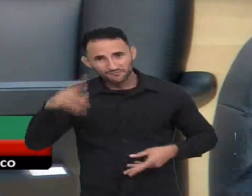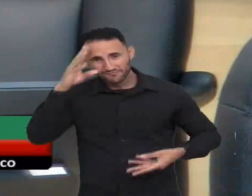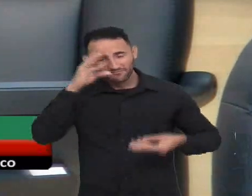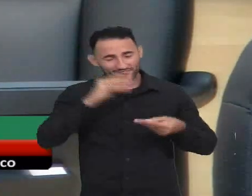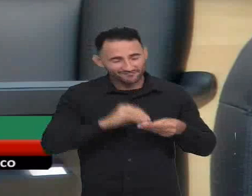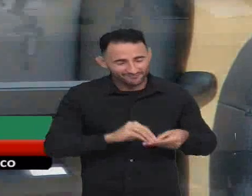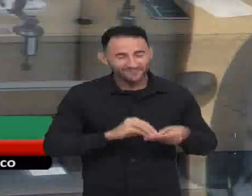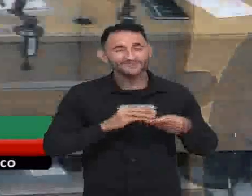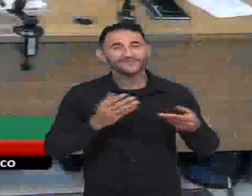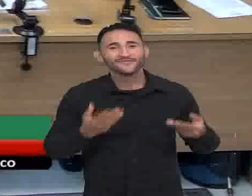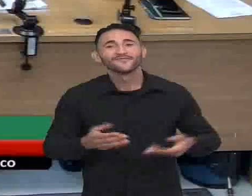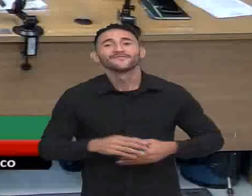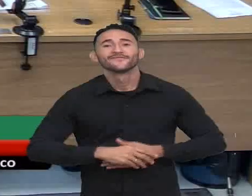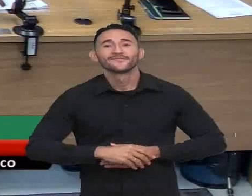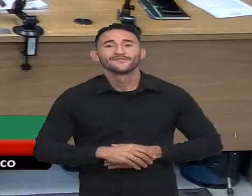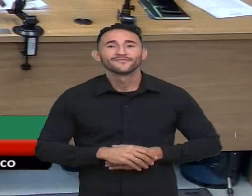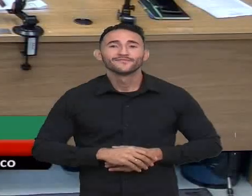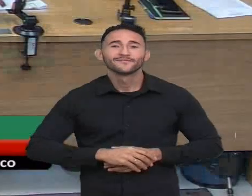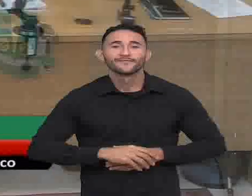dia de hoje.